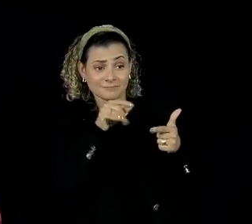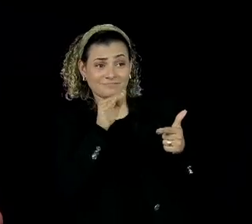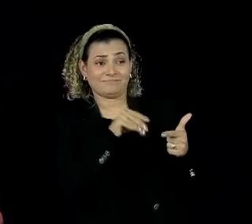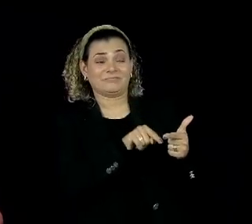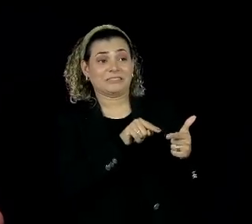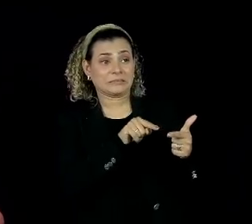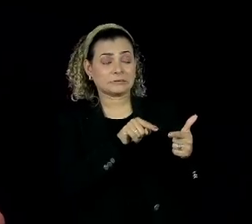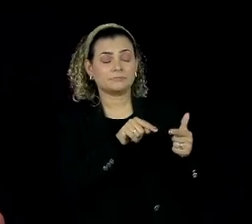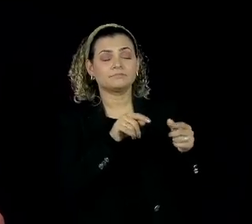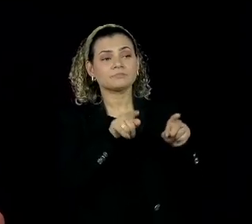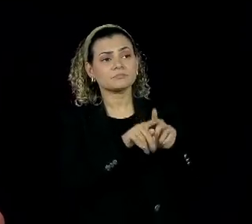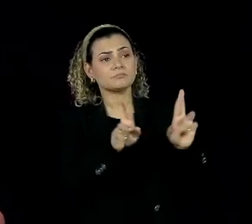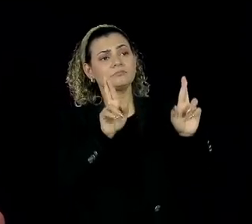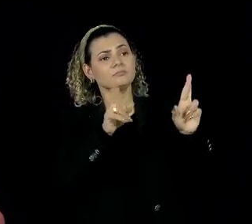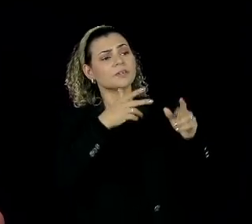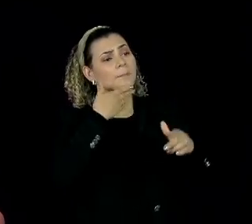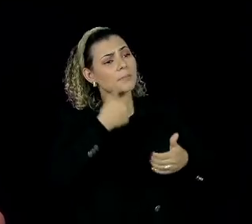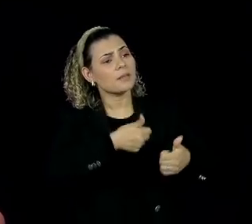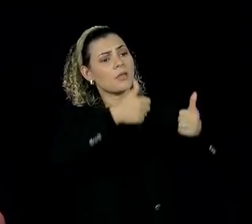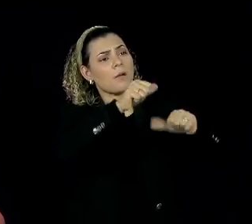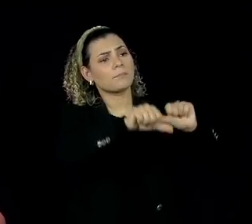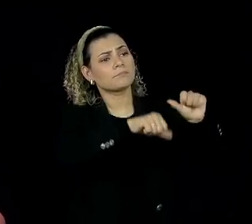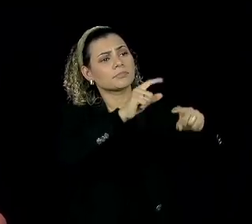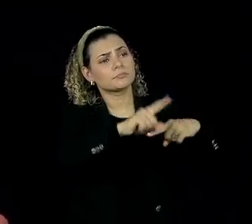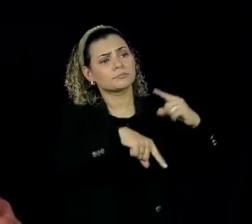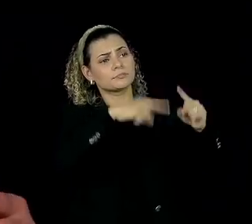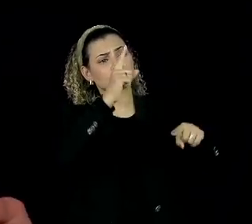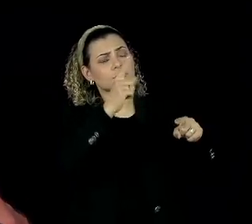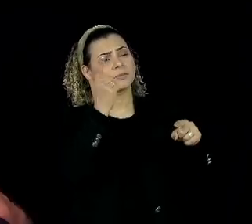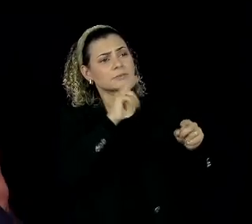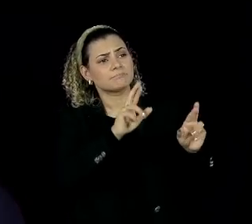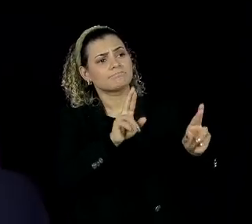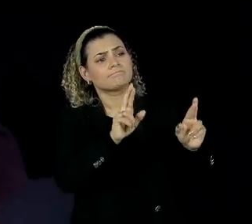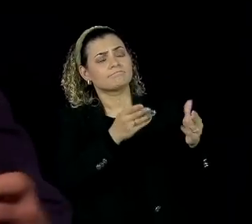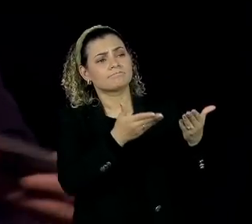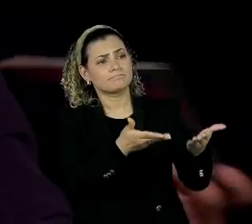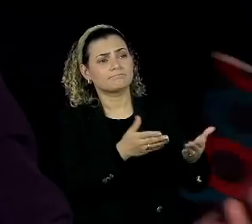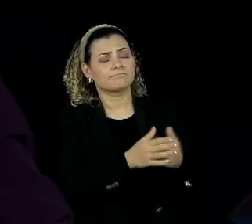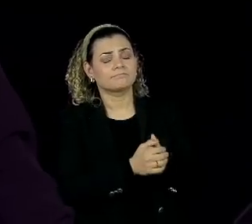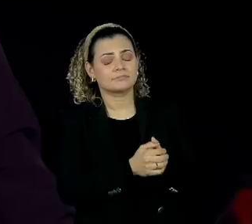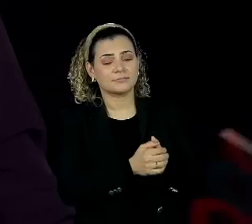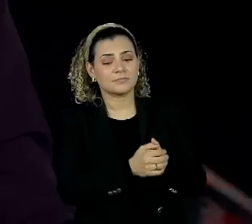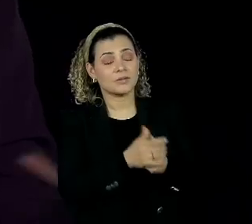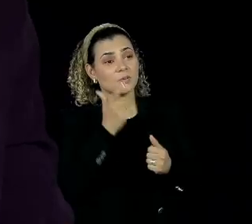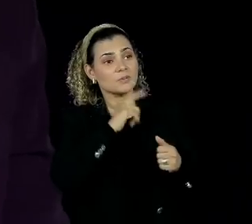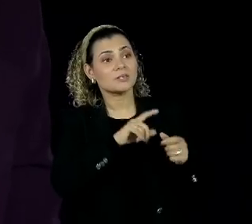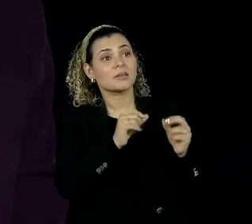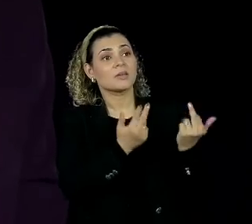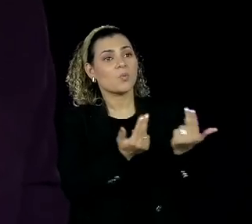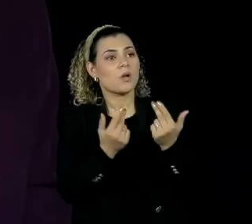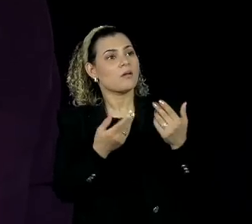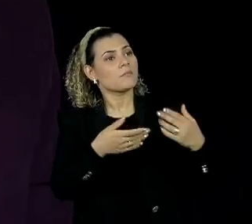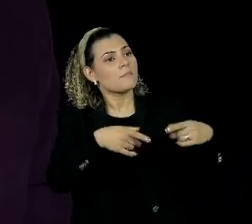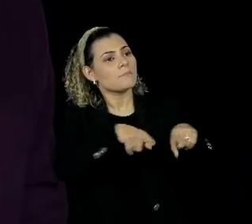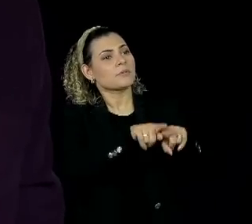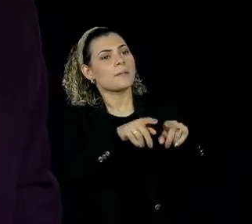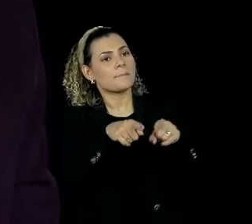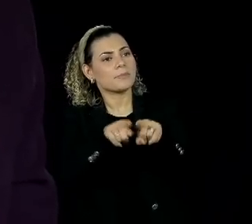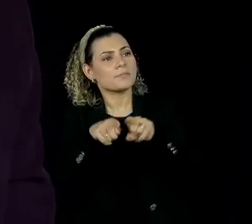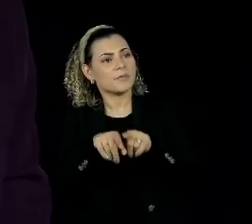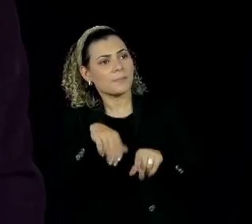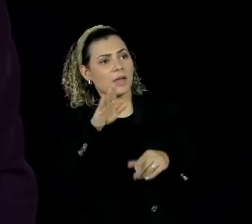desejo de que as coisas melhorem, que sejam cada vez, né, mais divididas igualmente de todo mundo. Agora, olhando